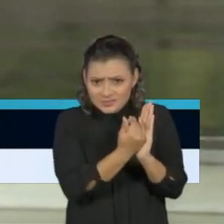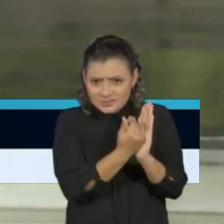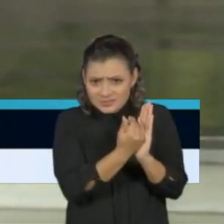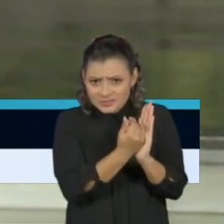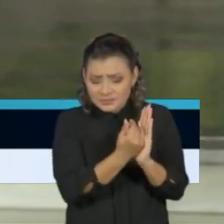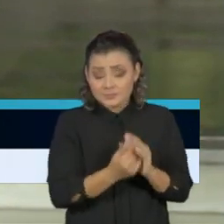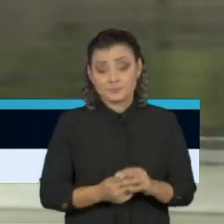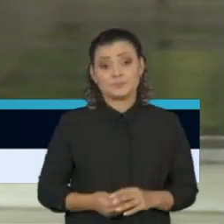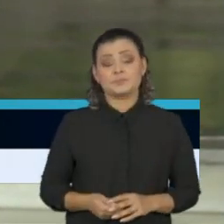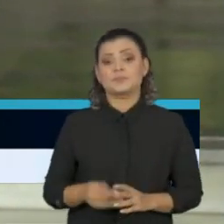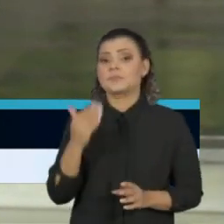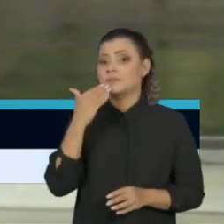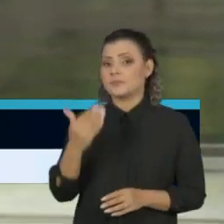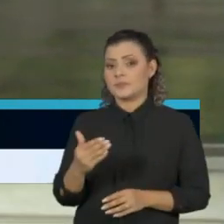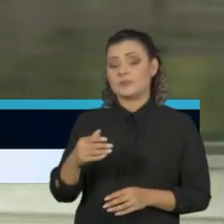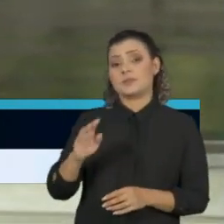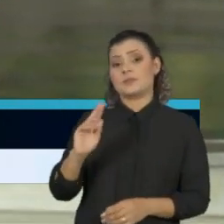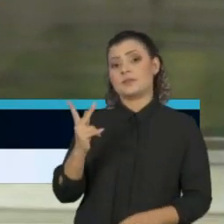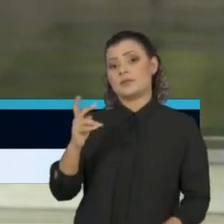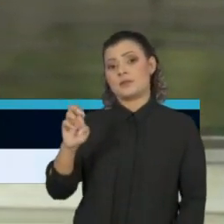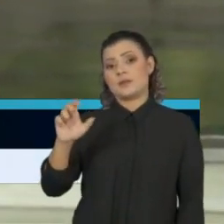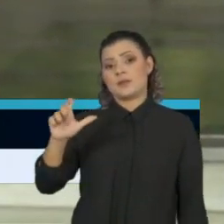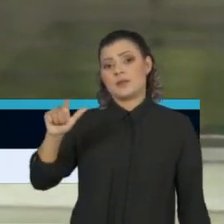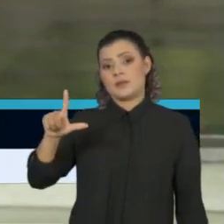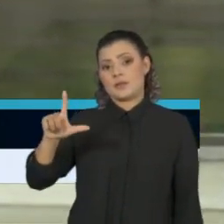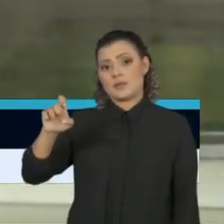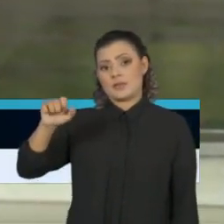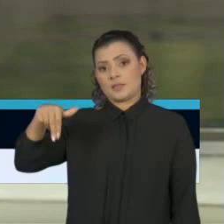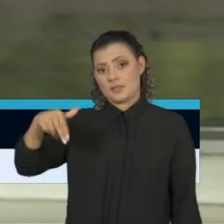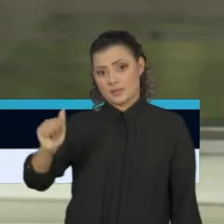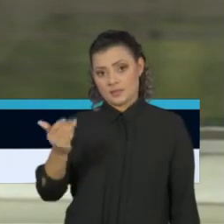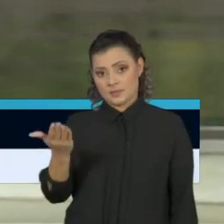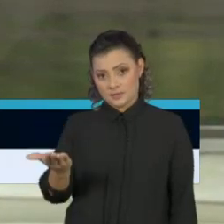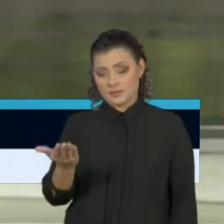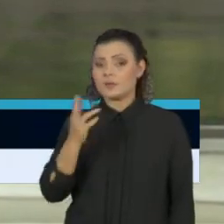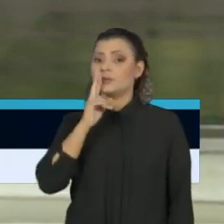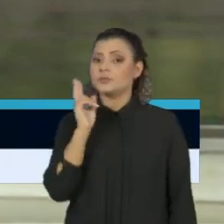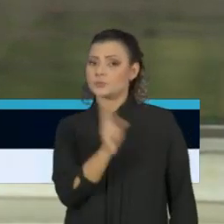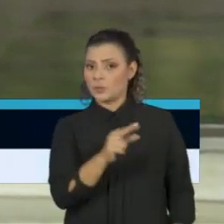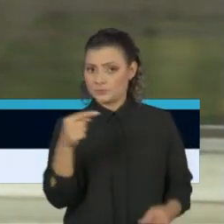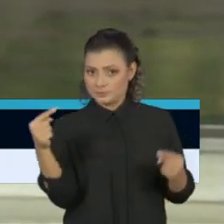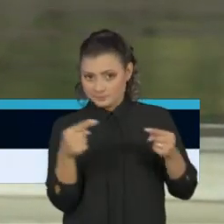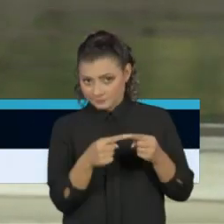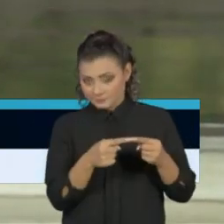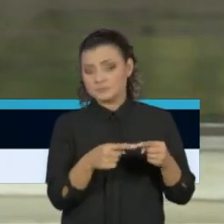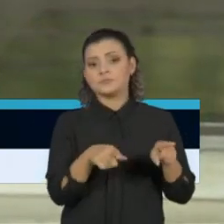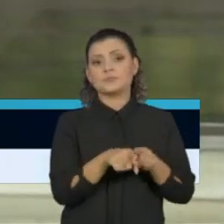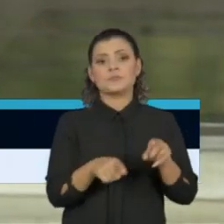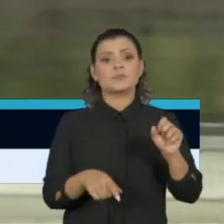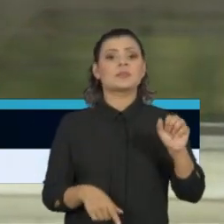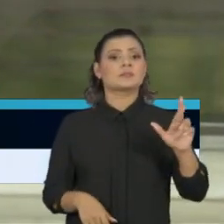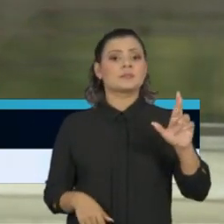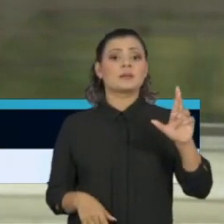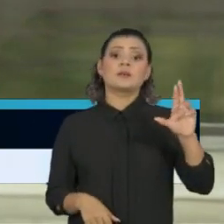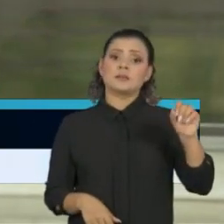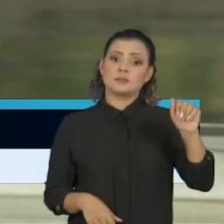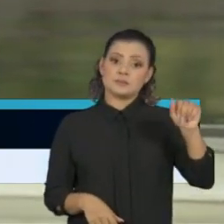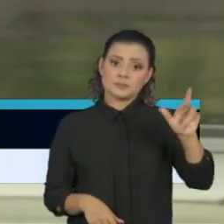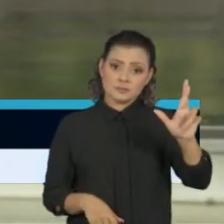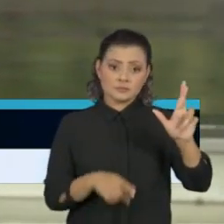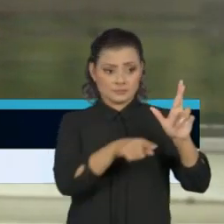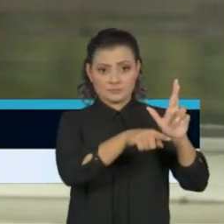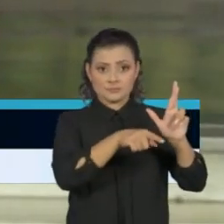Vou pedir à doutora Helena Sato que faça essa resposta ao jornalista César Cavalcante, que está nos assistindo